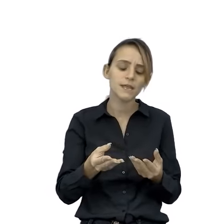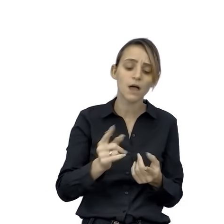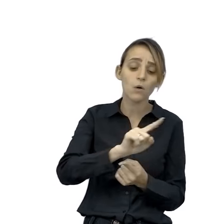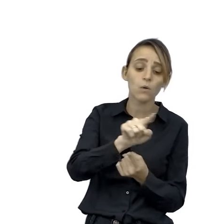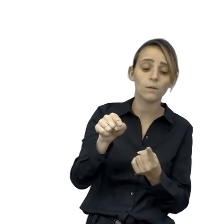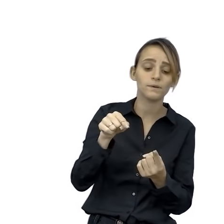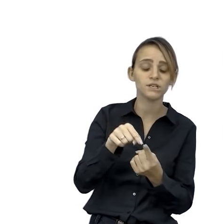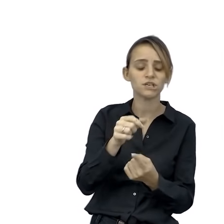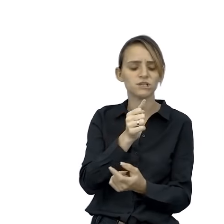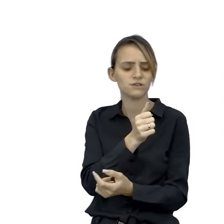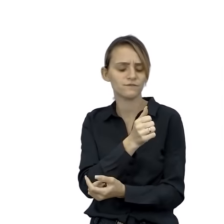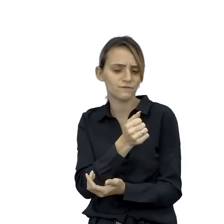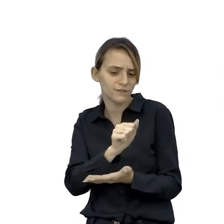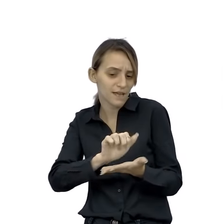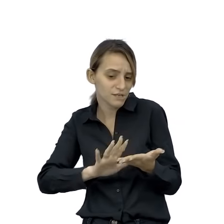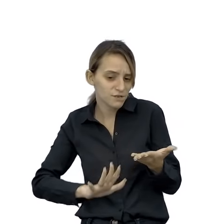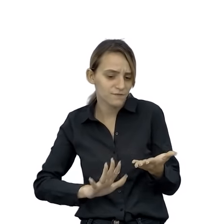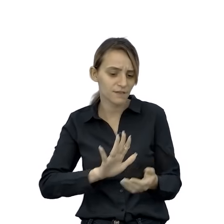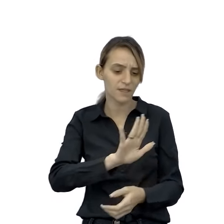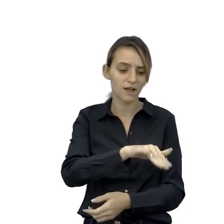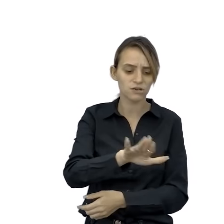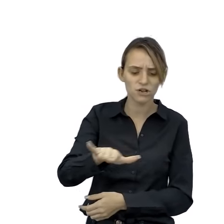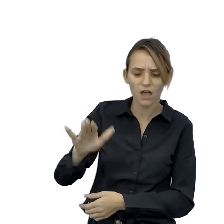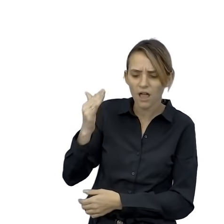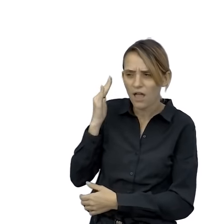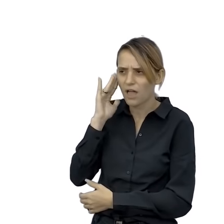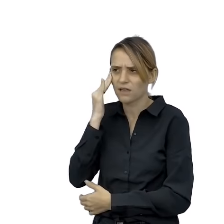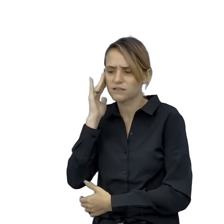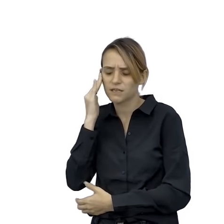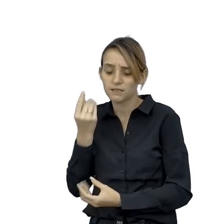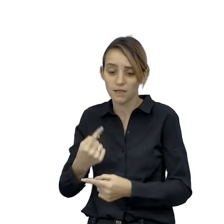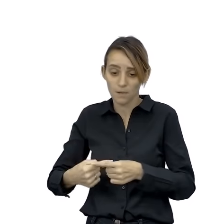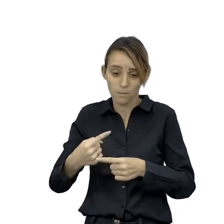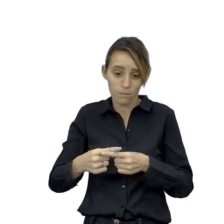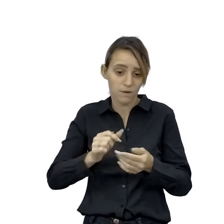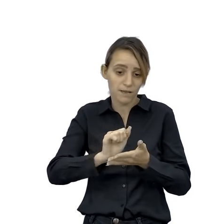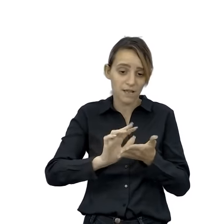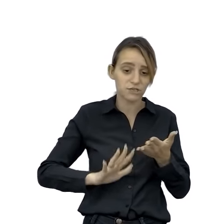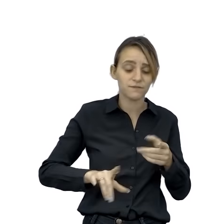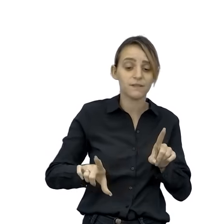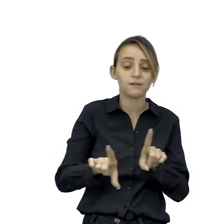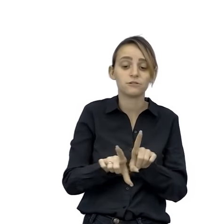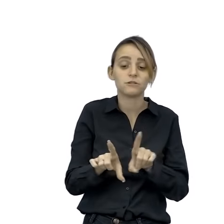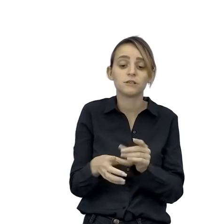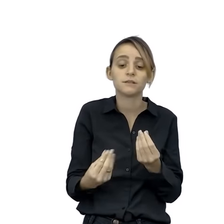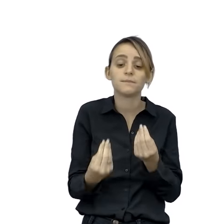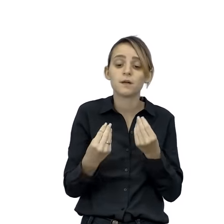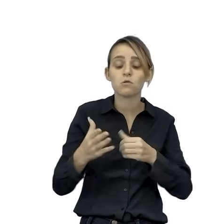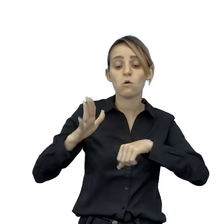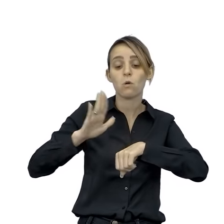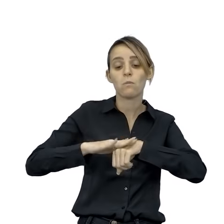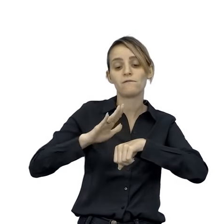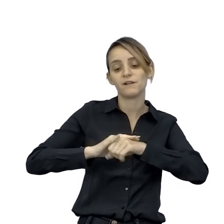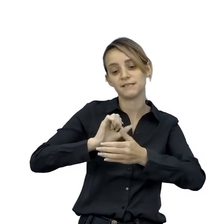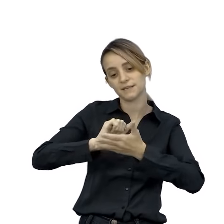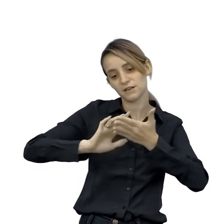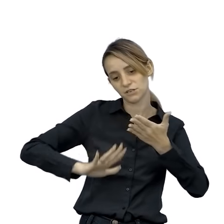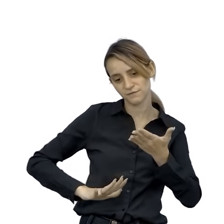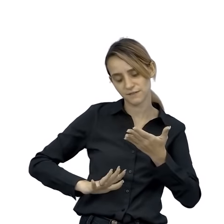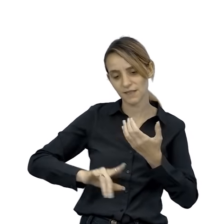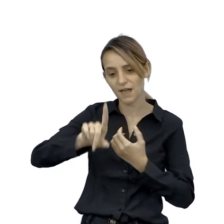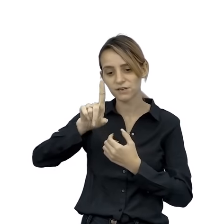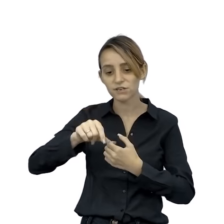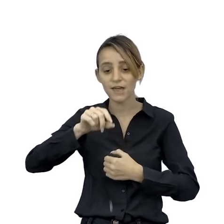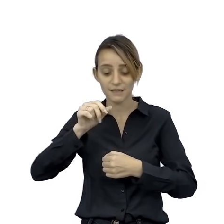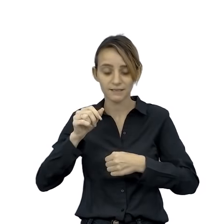atividade, que eles tenham compreensão, né, da atividade e como eles farão isso, né, que a ideia aqui, a